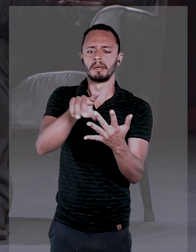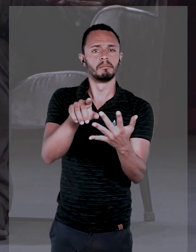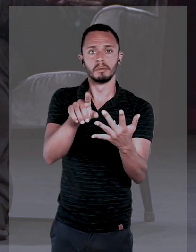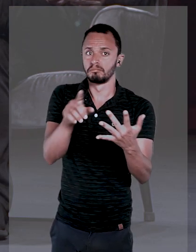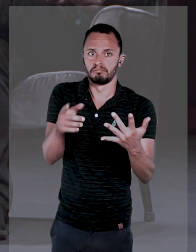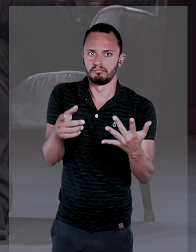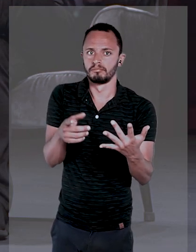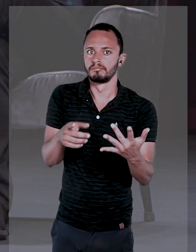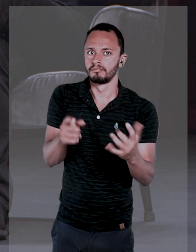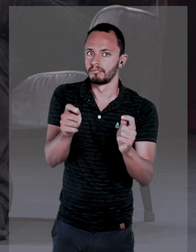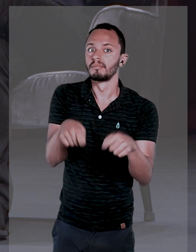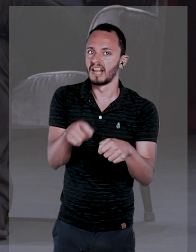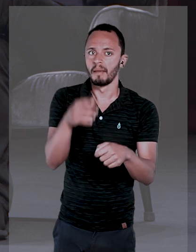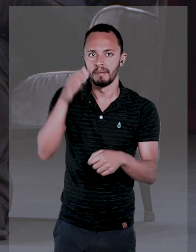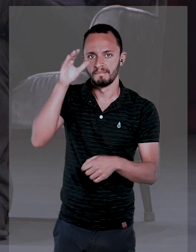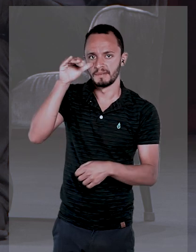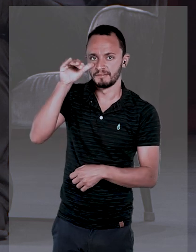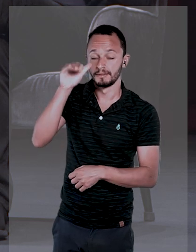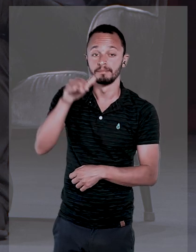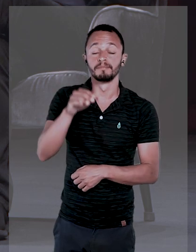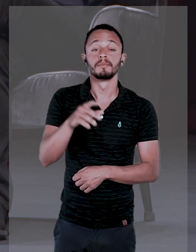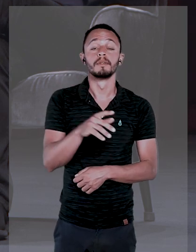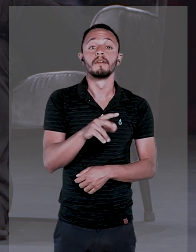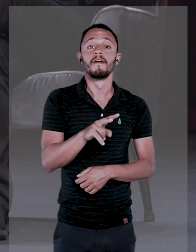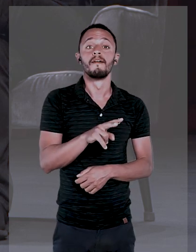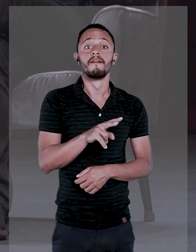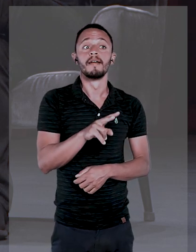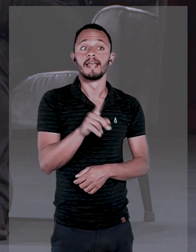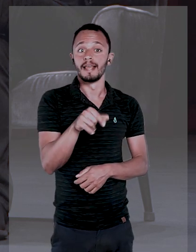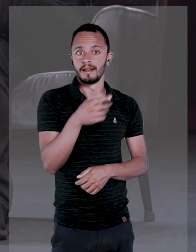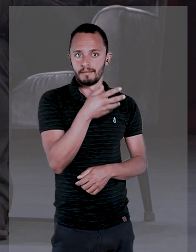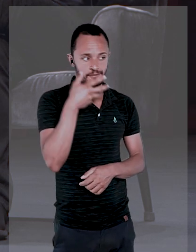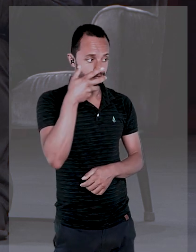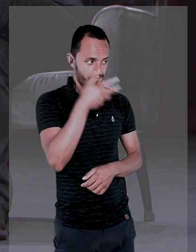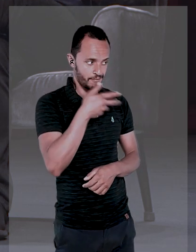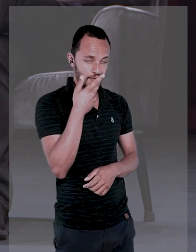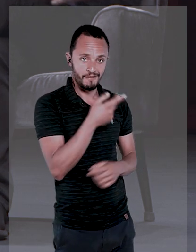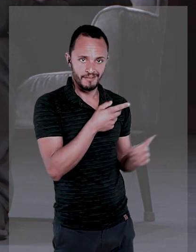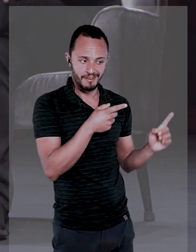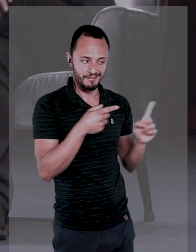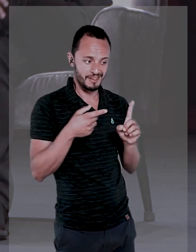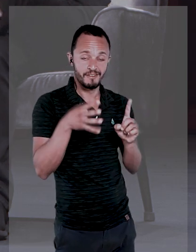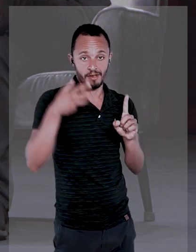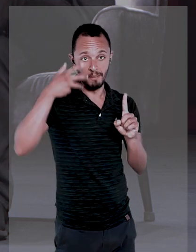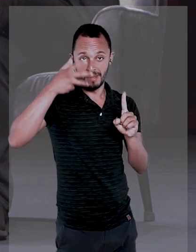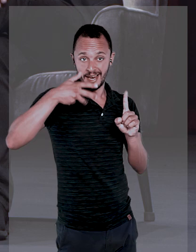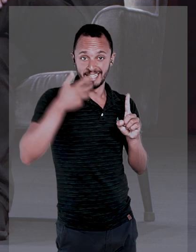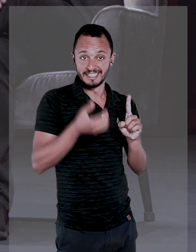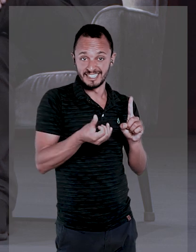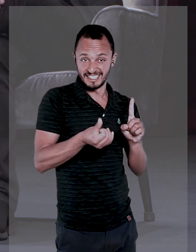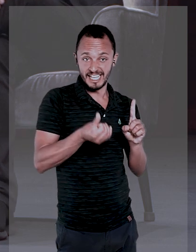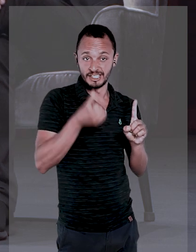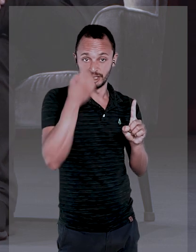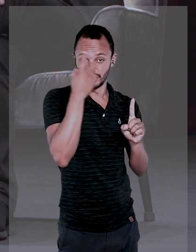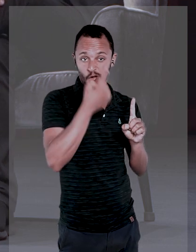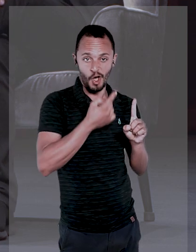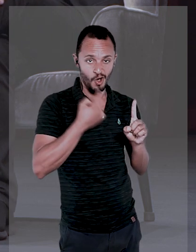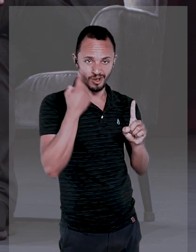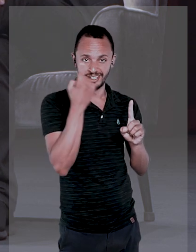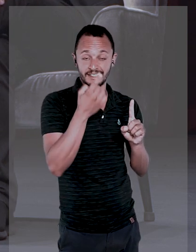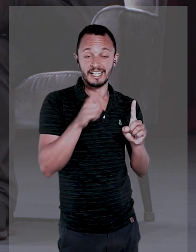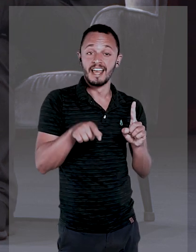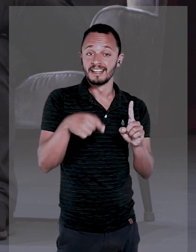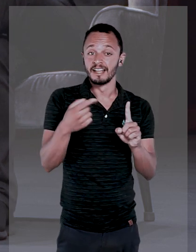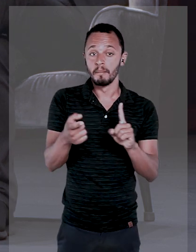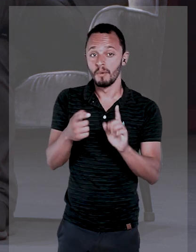Horizonte. Muito obrigado, Walter. Eu queria franquear a palavra para o Walter. O Walter falou que vai fazer uma palestra de 6 horas, logo depois,